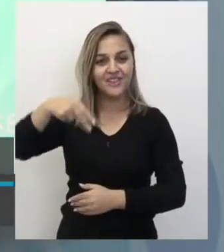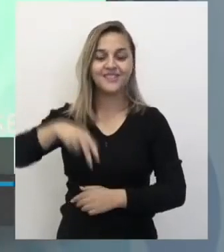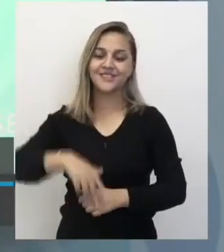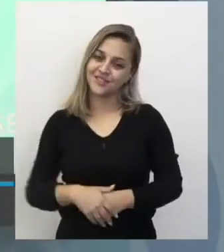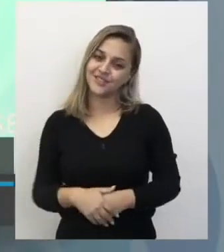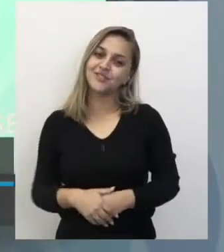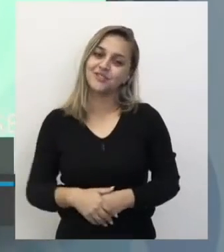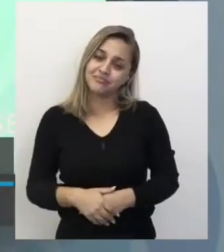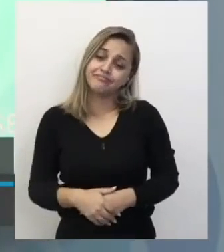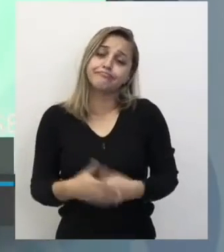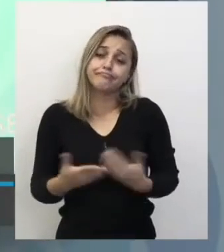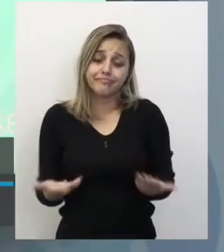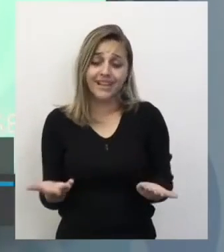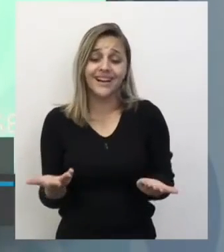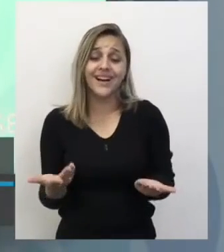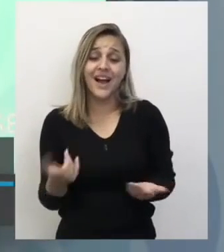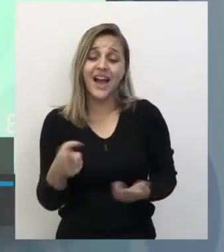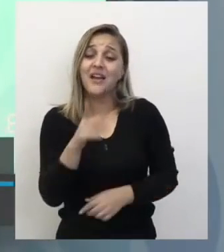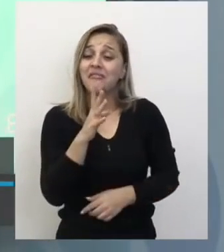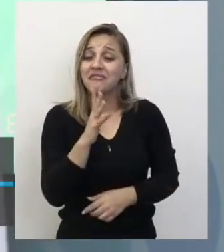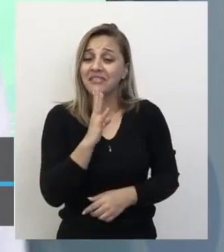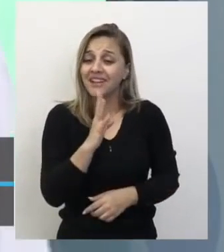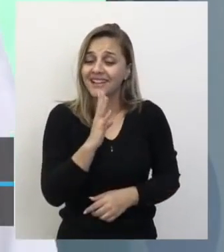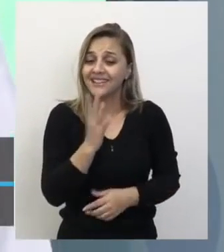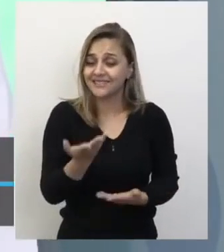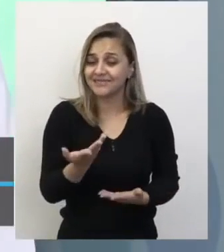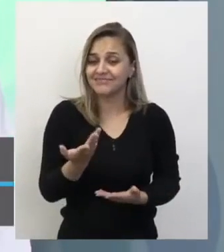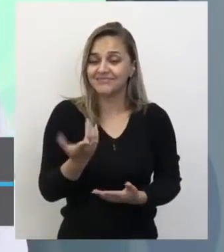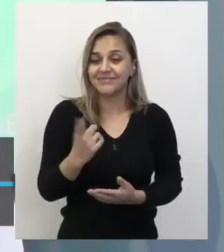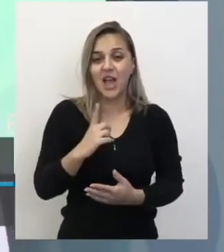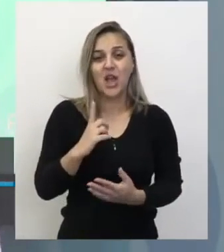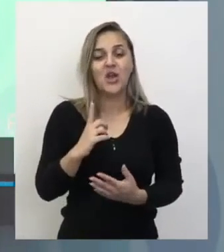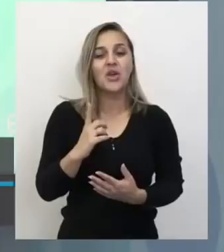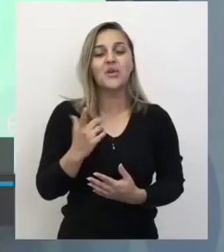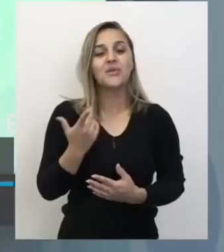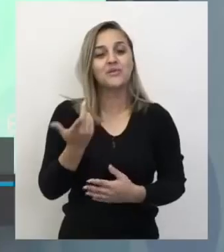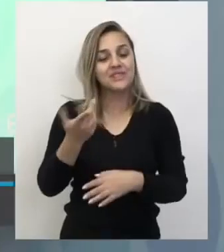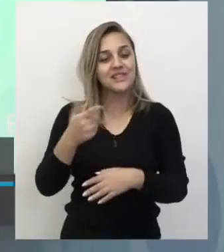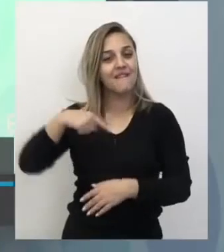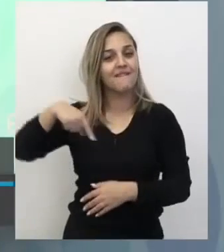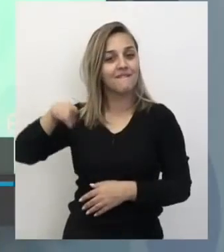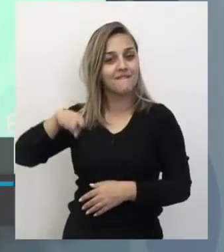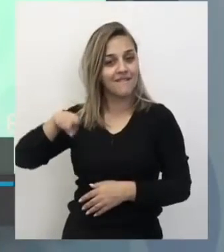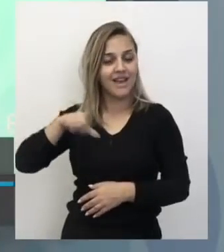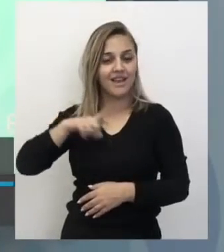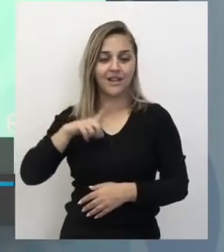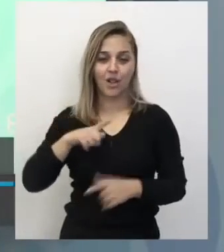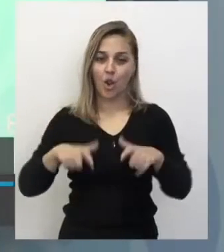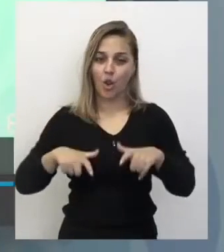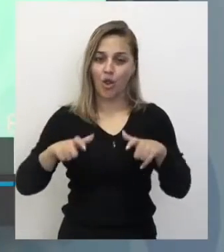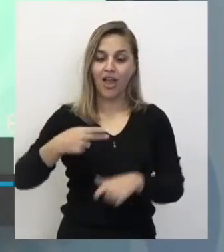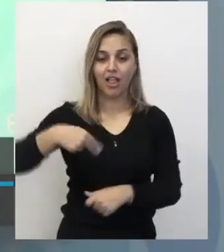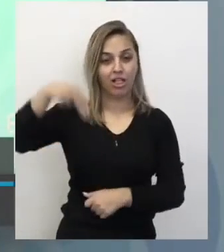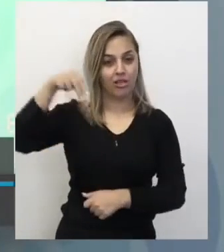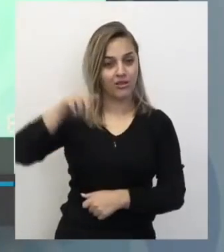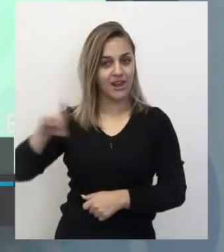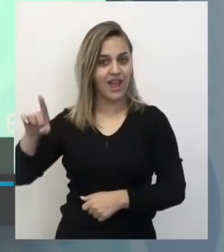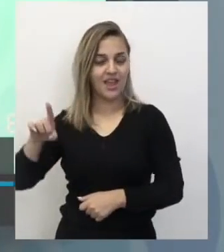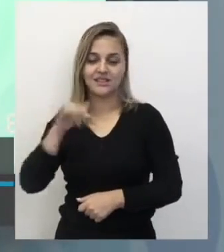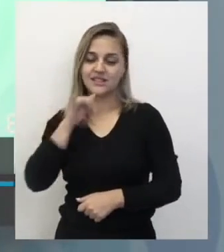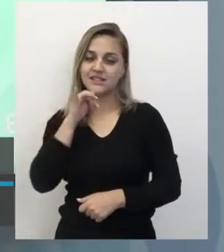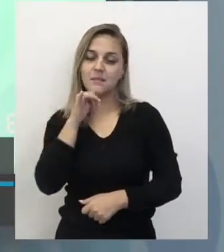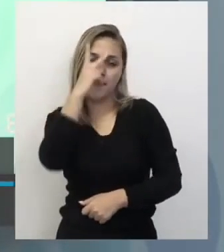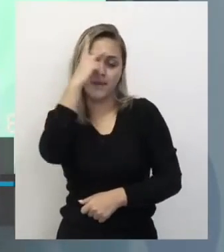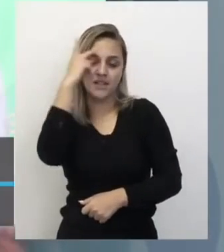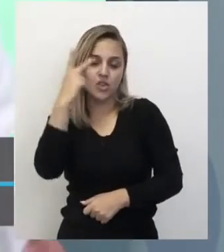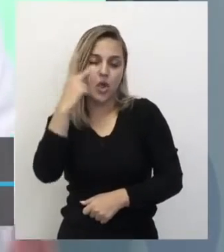mais comum você encontrar salsinha. E se você vai lá para o Nordeste, que é o pessoal que é mais do sul de Portugal,